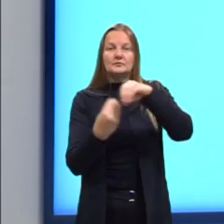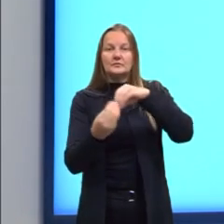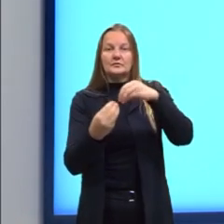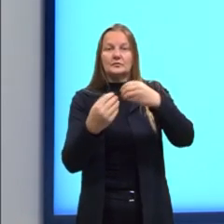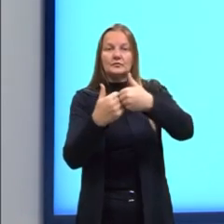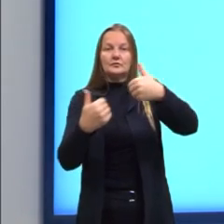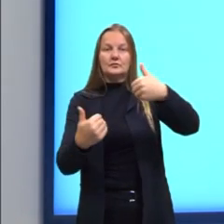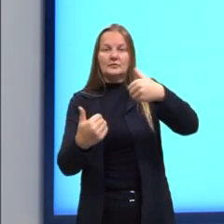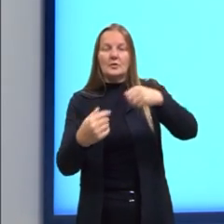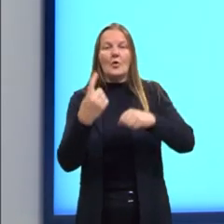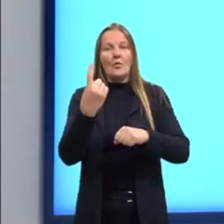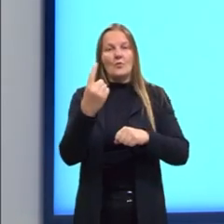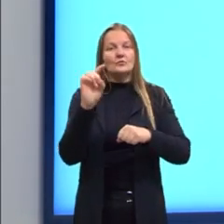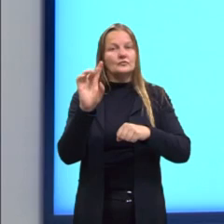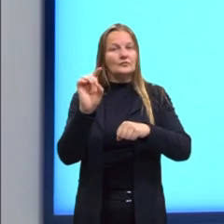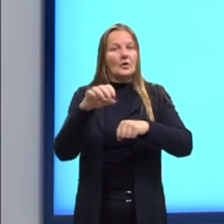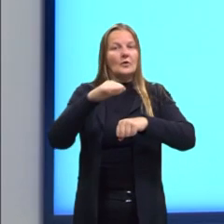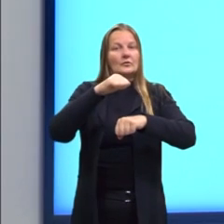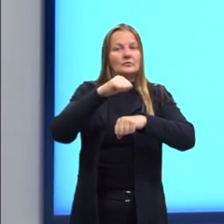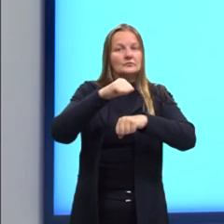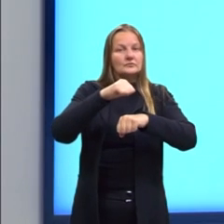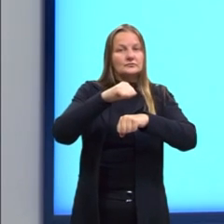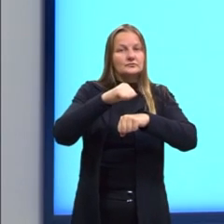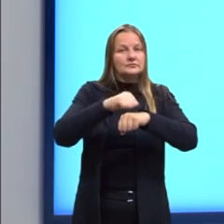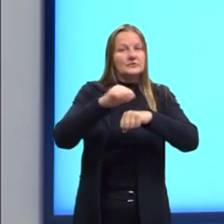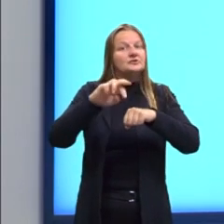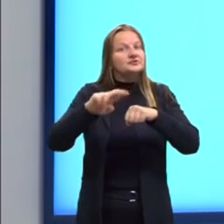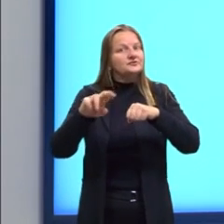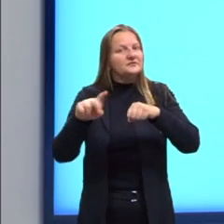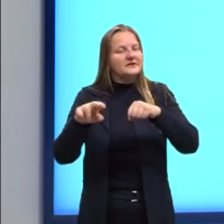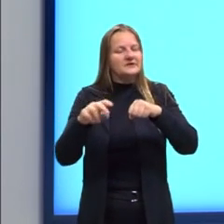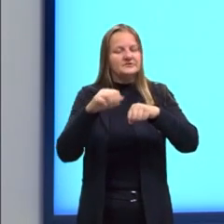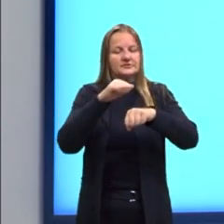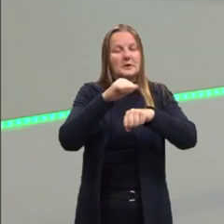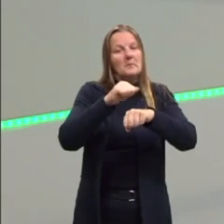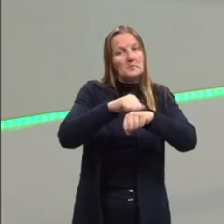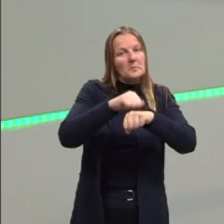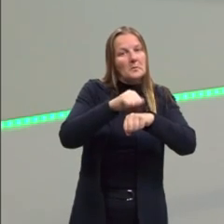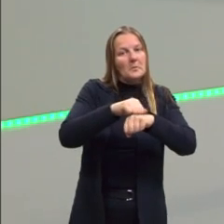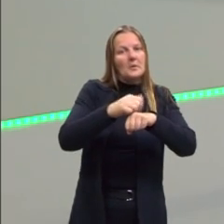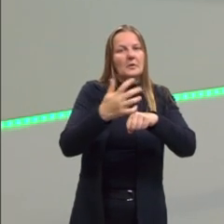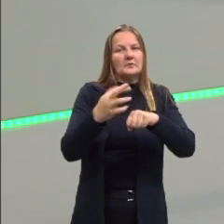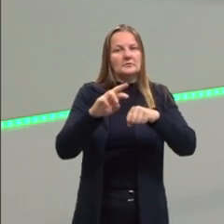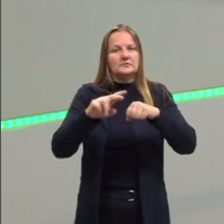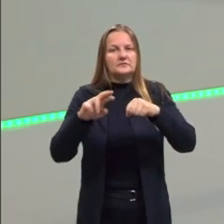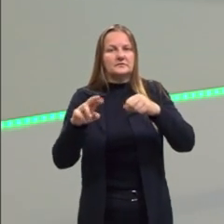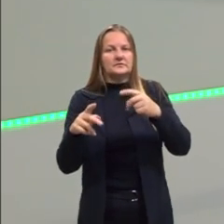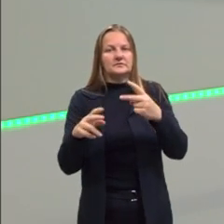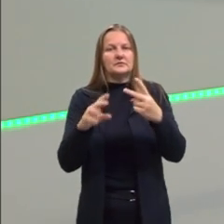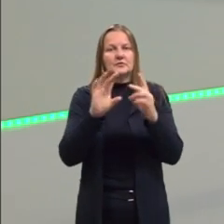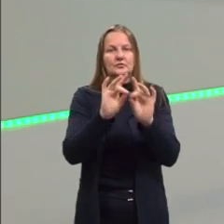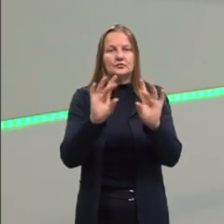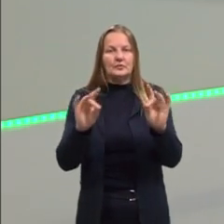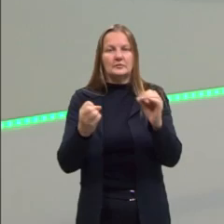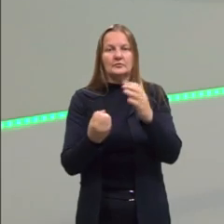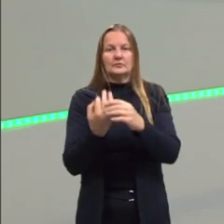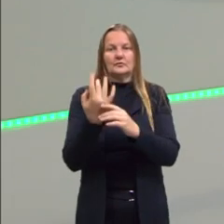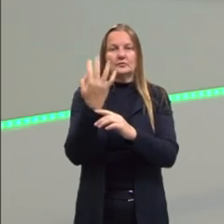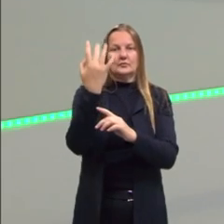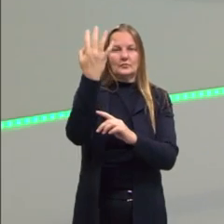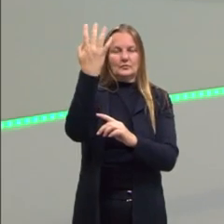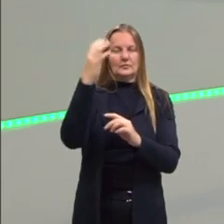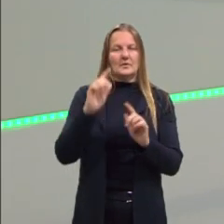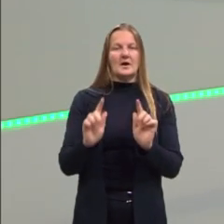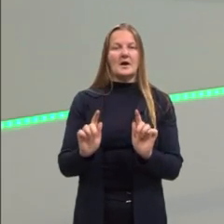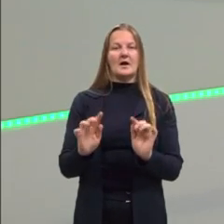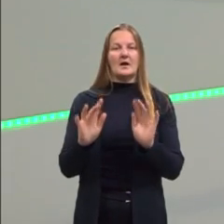um pelo menos né esteja em um estado físico diferente dos demais então eu posso ter estados físicos diferentes a mesma